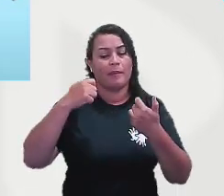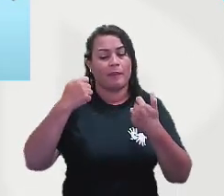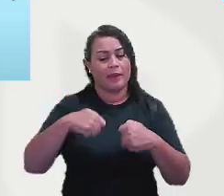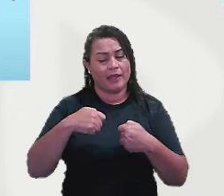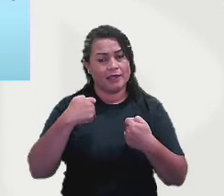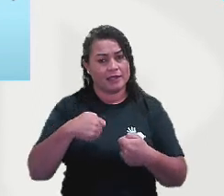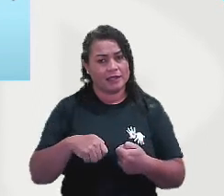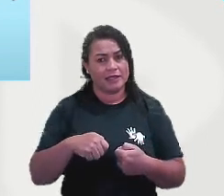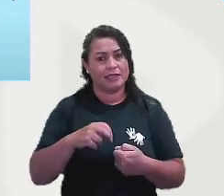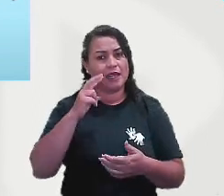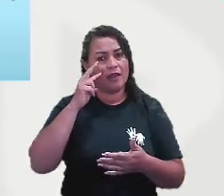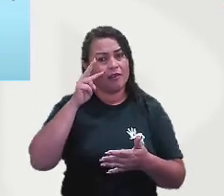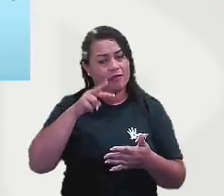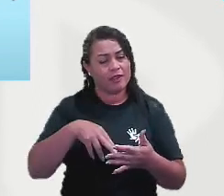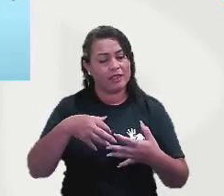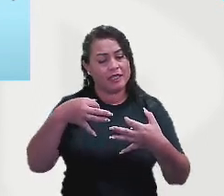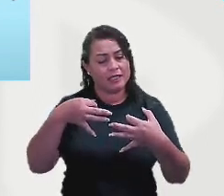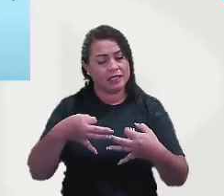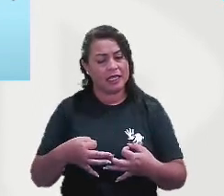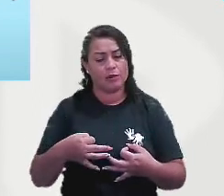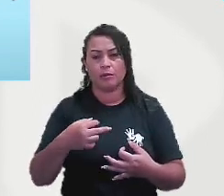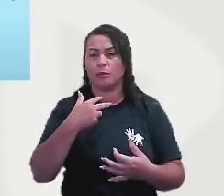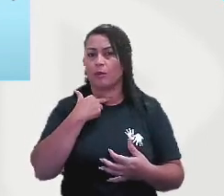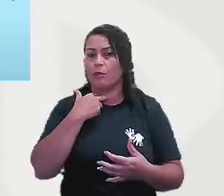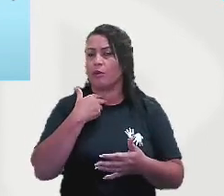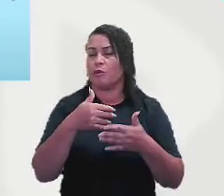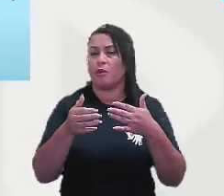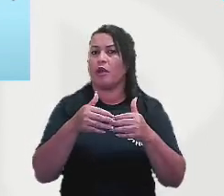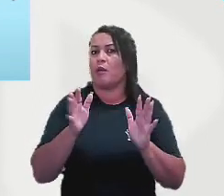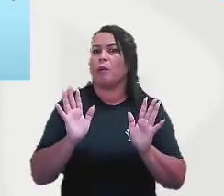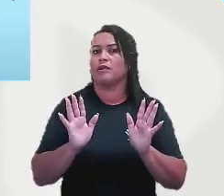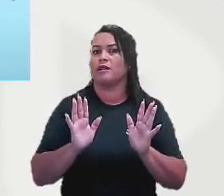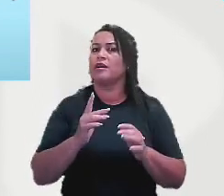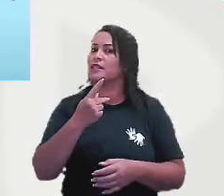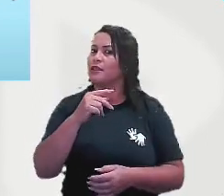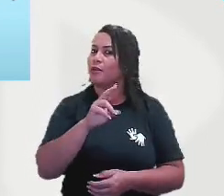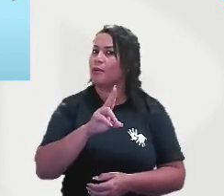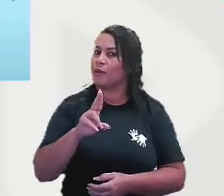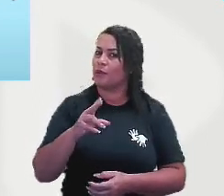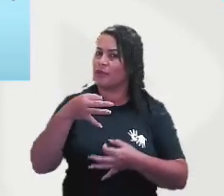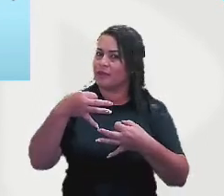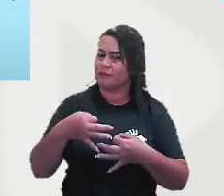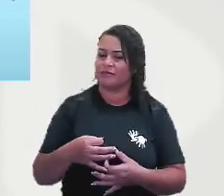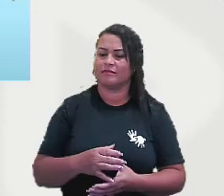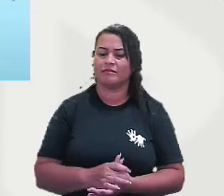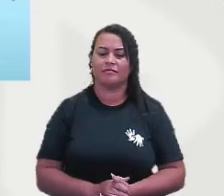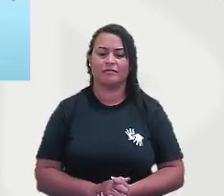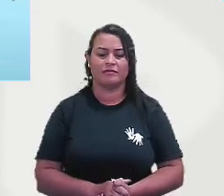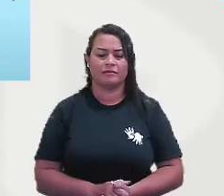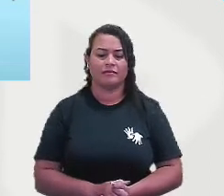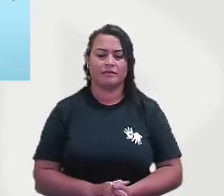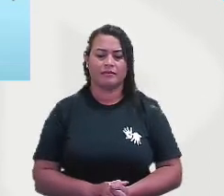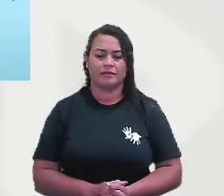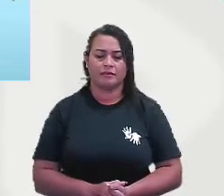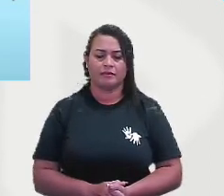pode colocar qualquer coisa de todo jeito, que é seu nome que está em jogo, tá bom?